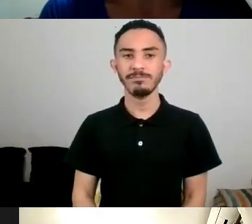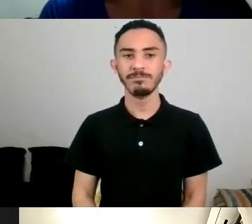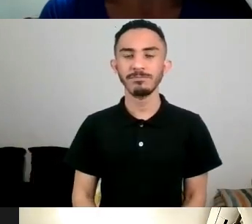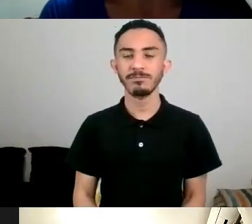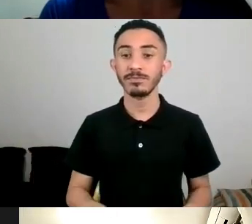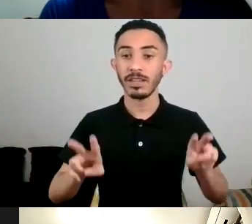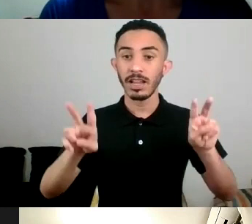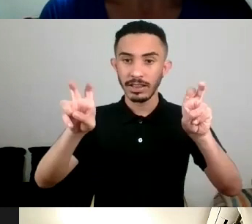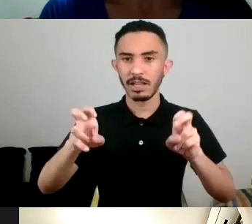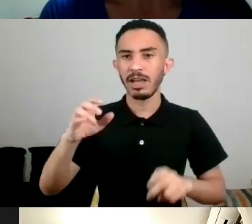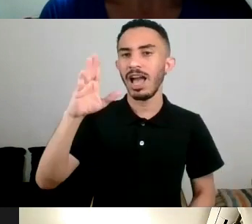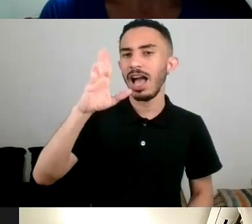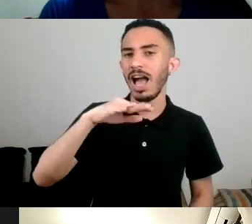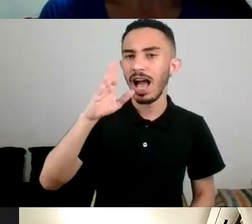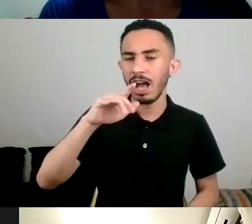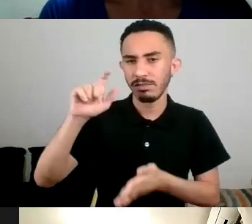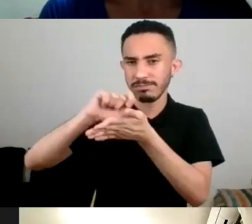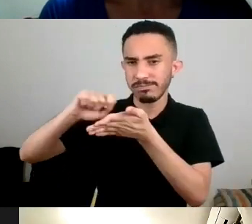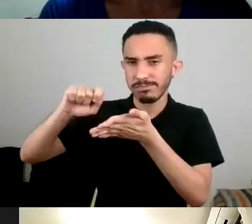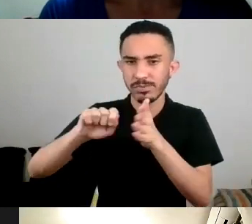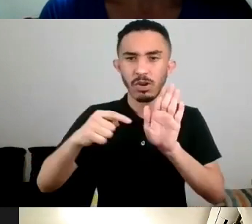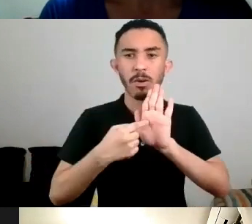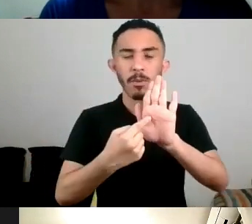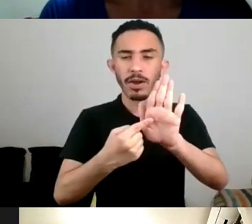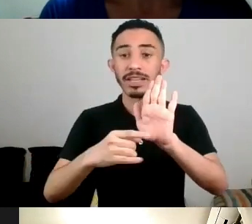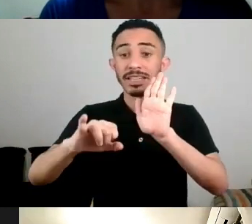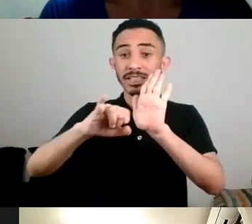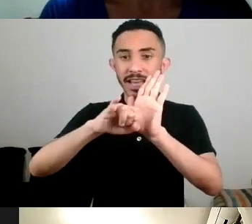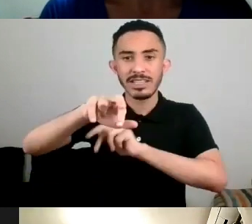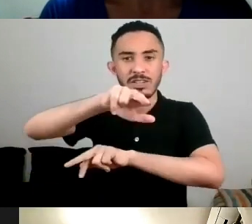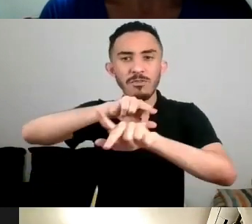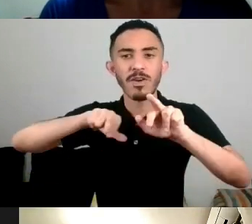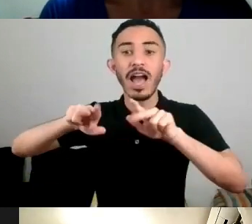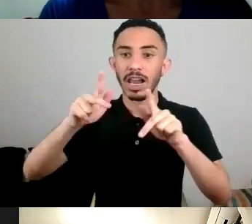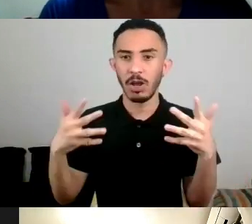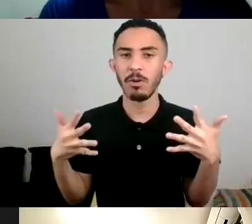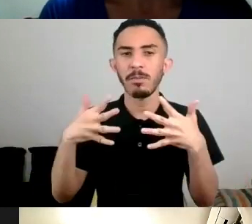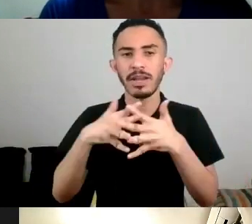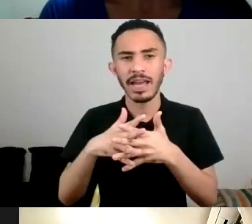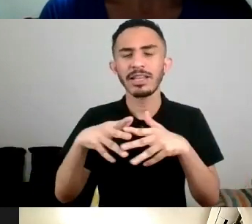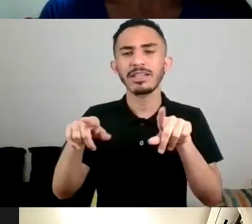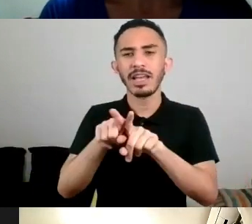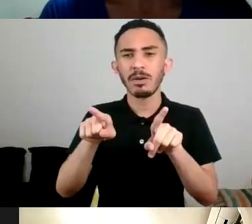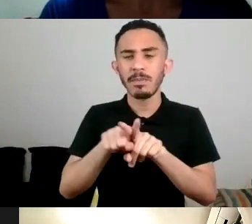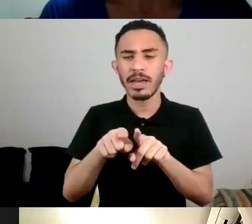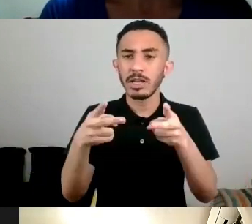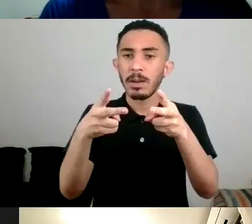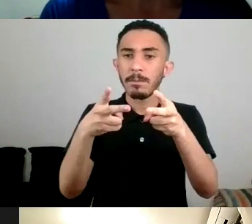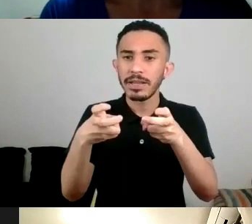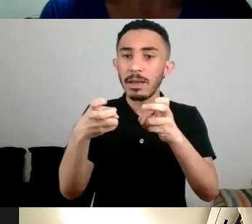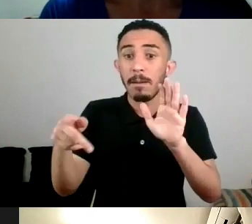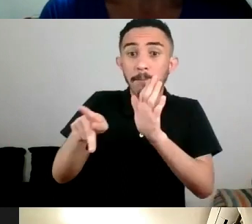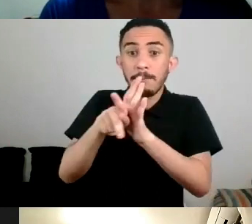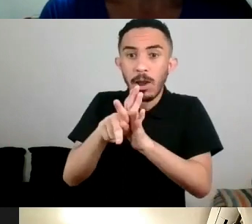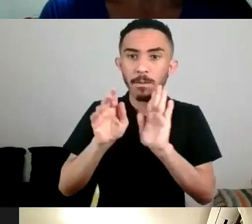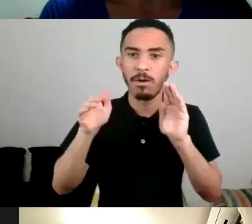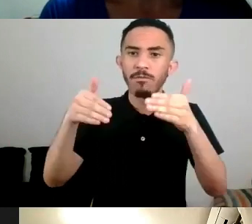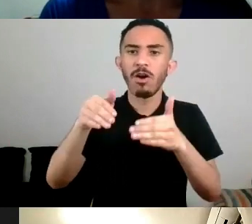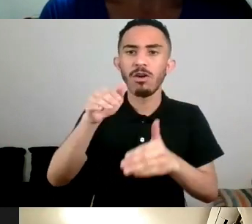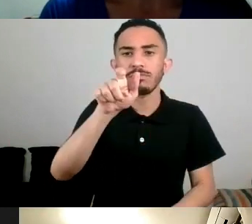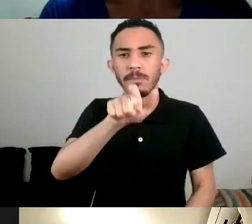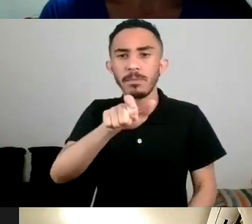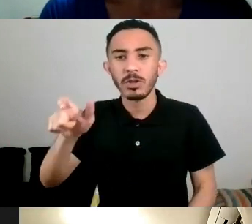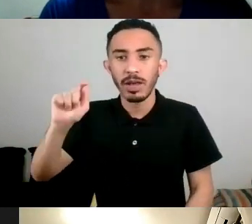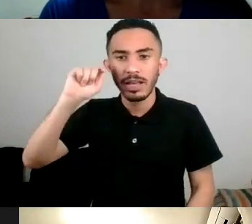Segundo Stuart Hall, as identidades são múltiplas e complexas, e quando observamos especificamente a identidade